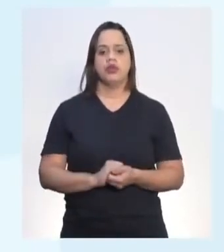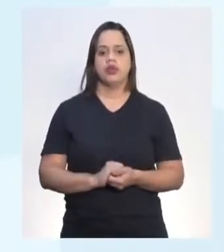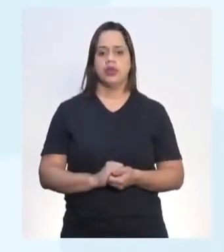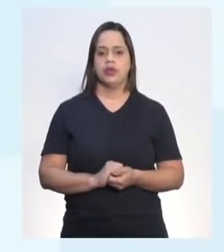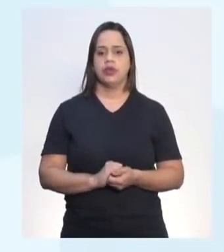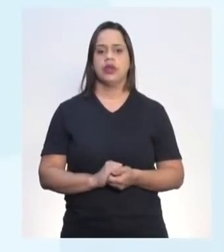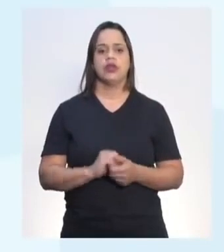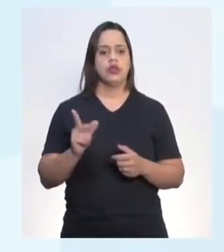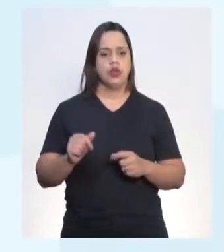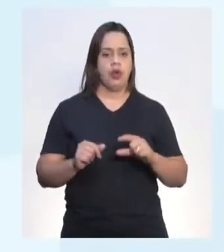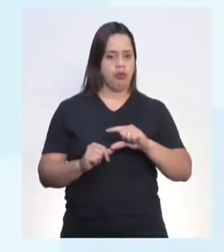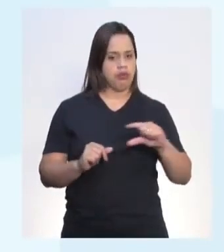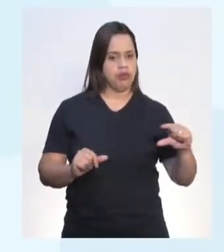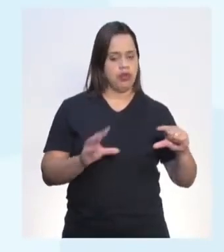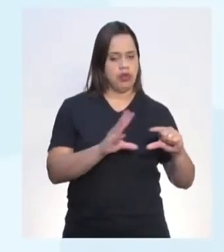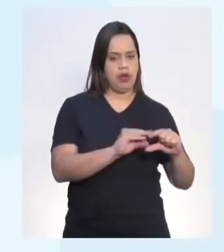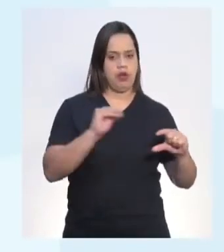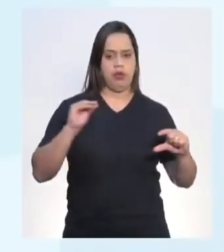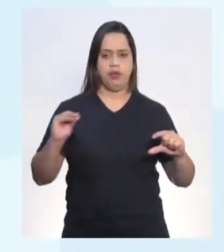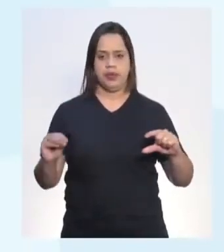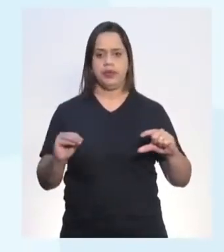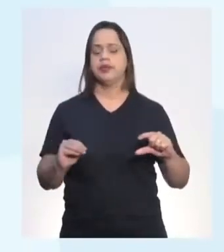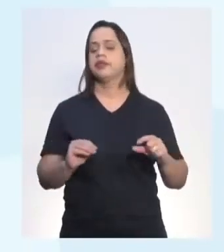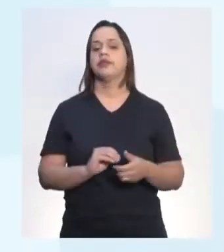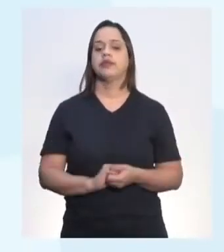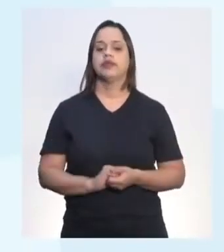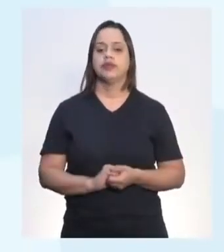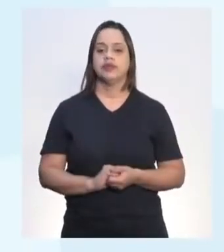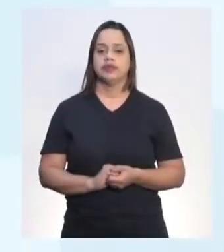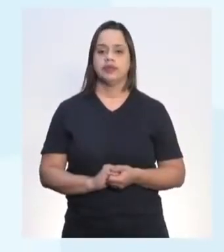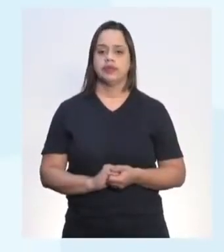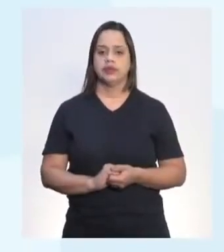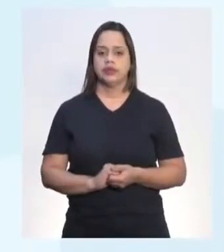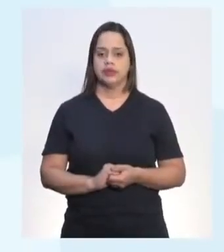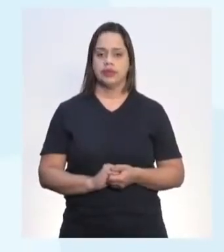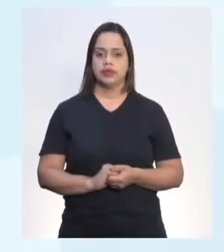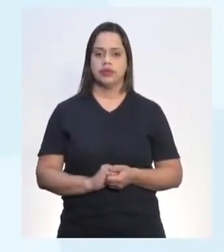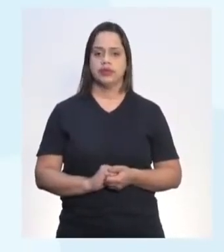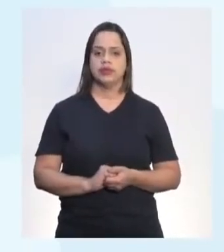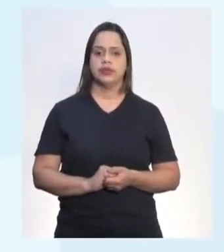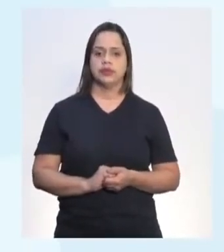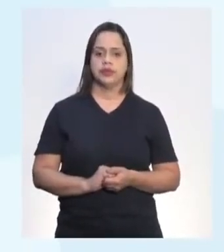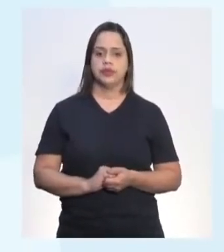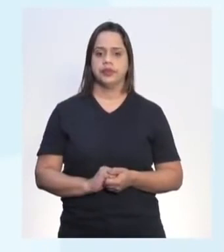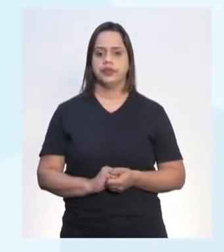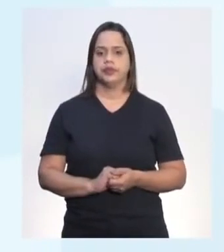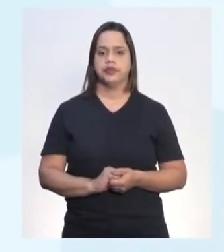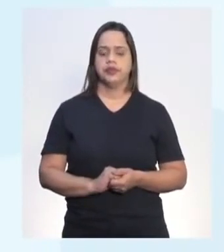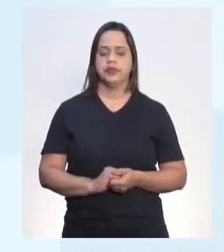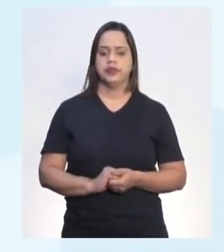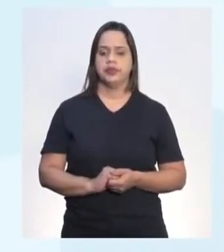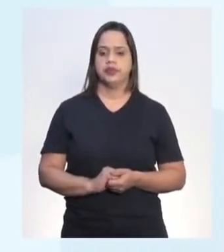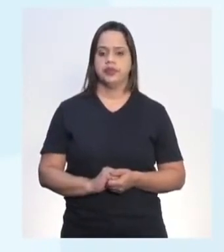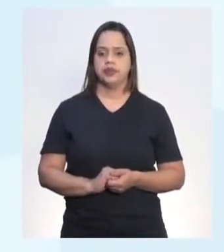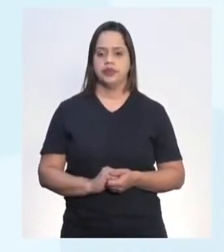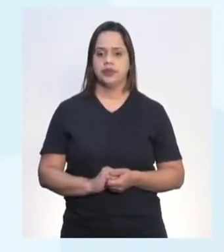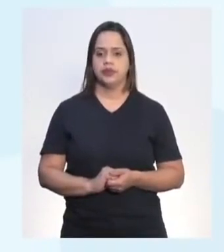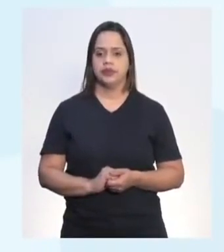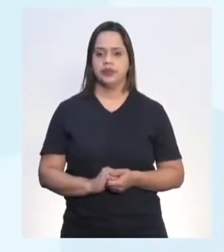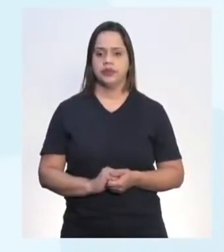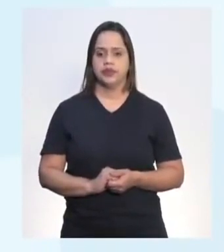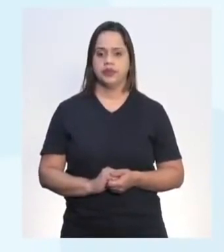Mais 3 vezes x, 3x. Sinais diferentes, menos. 3 vezes 4, 12. Igual a